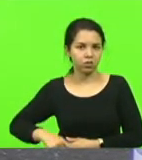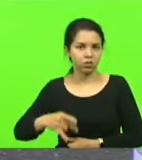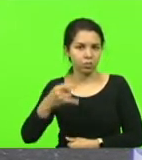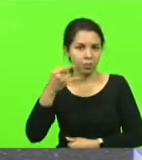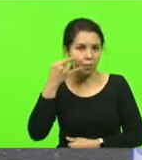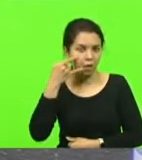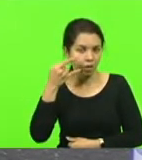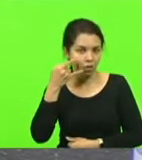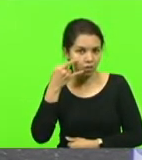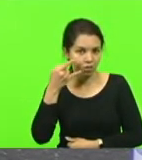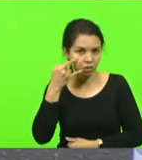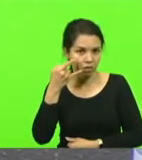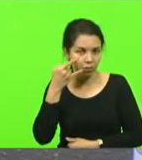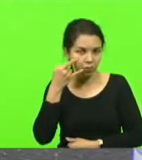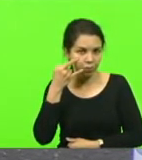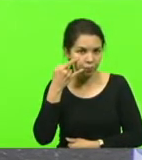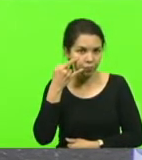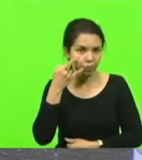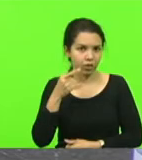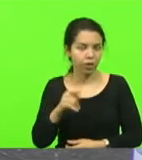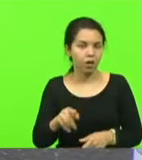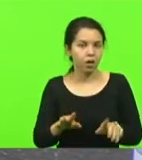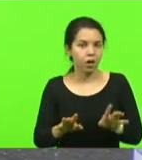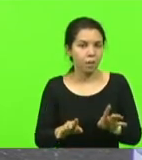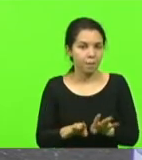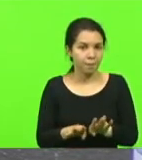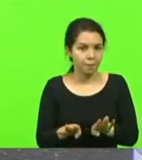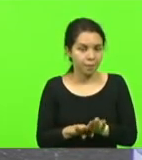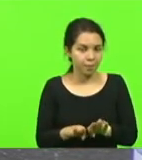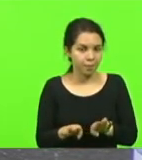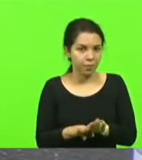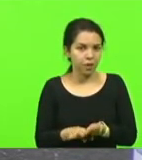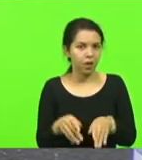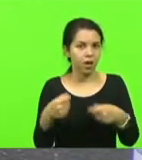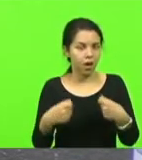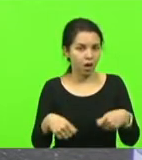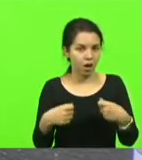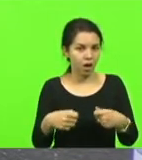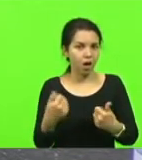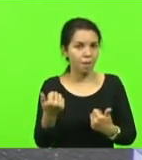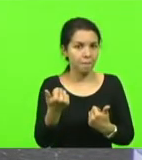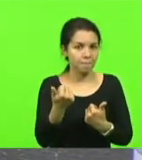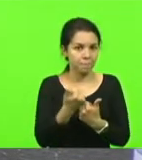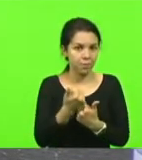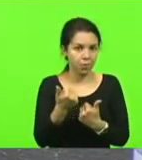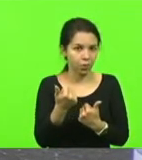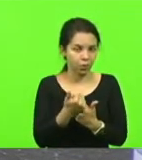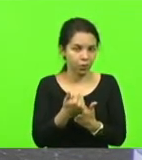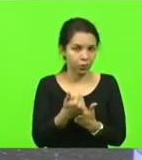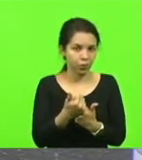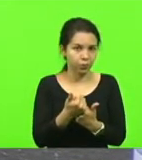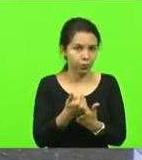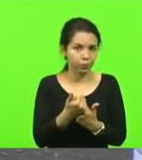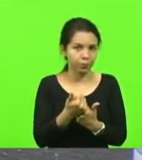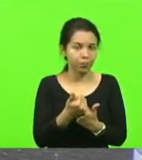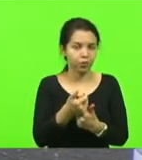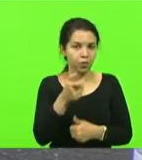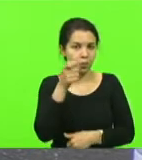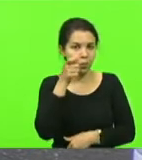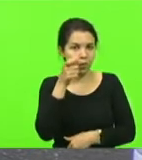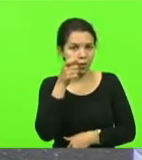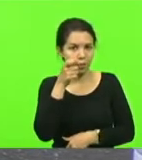Nadal, mas também com o apoio da própria, com o acompanhamento da própria